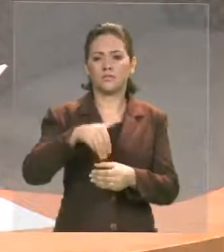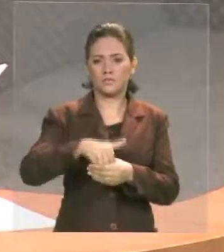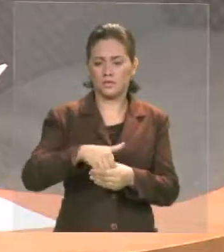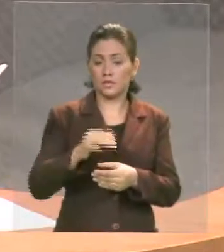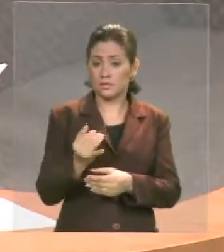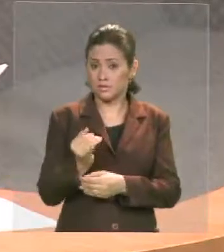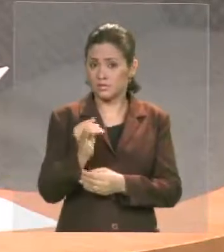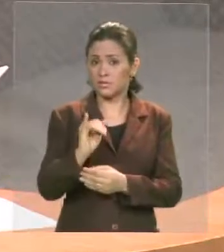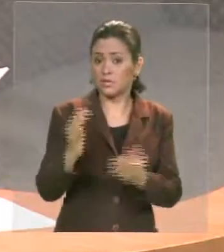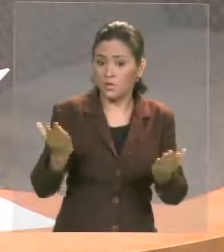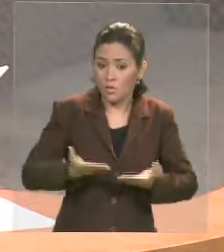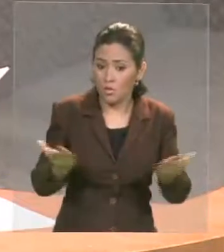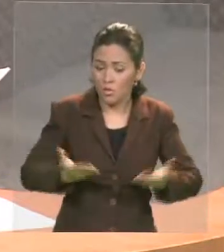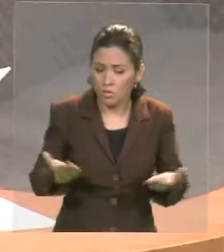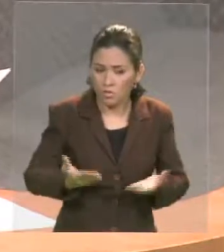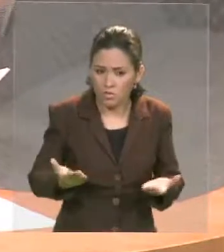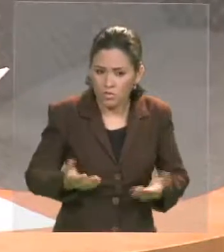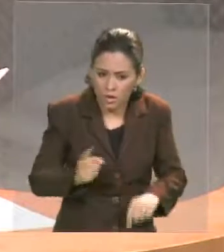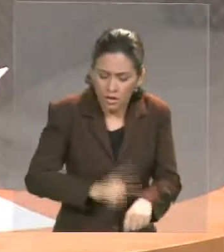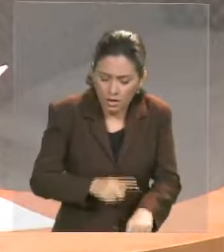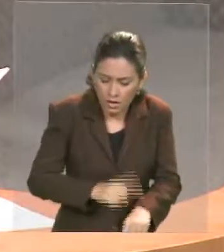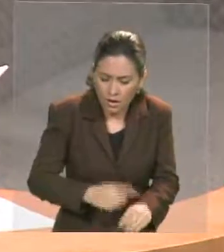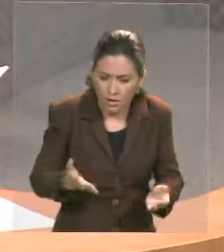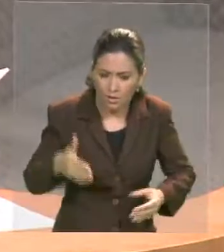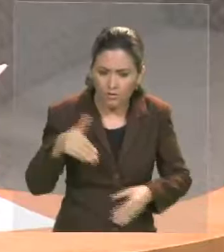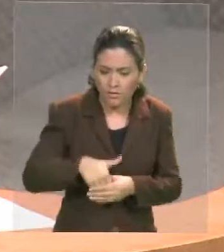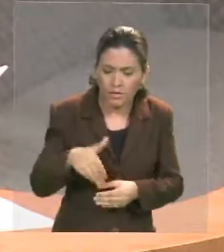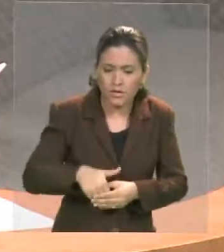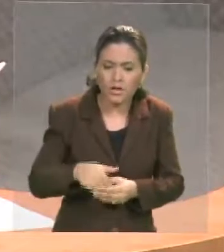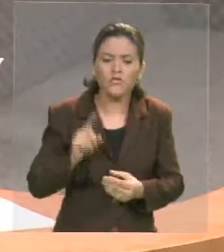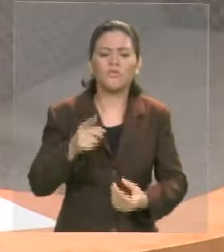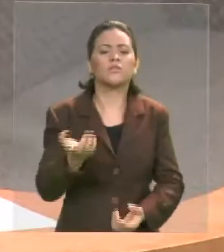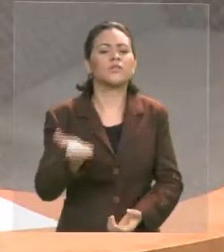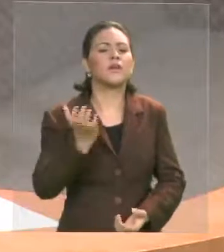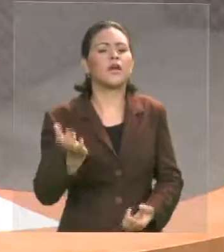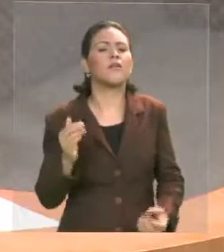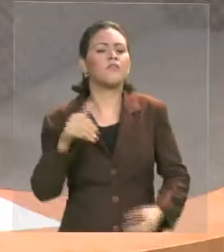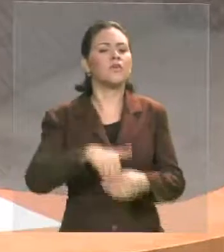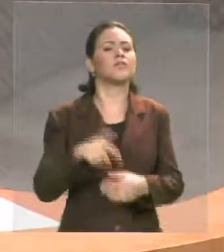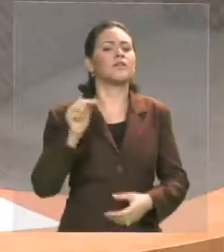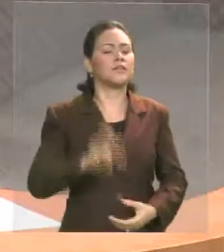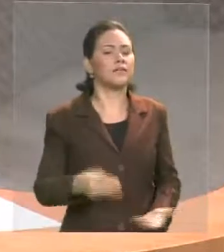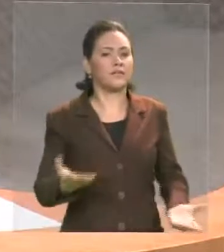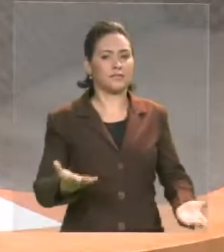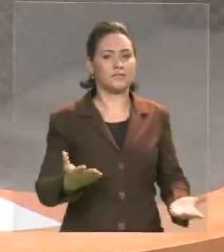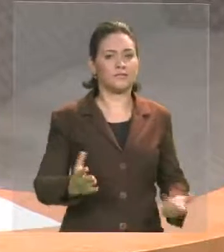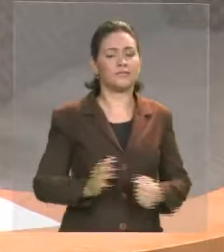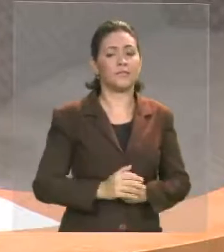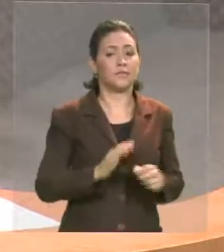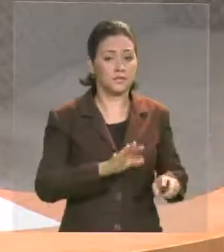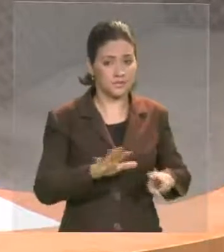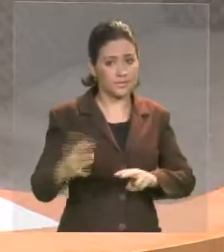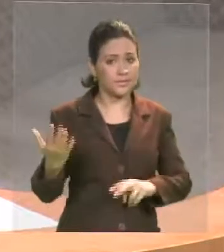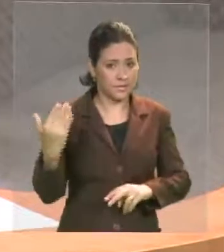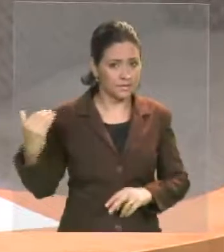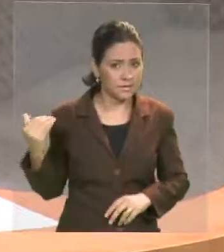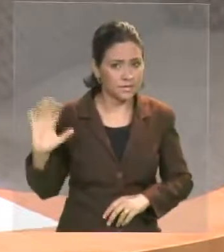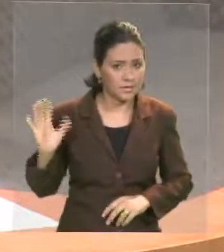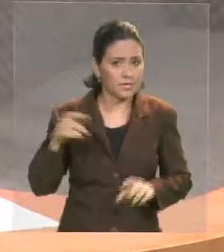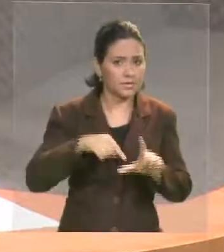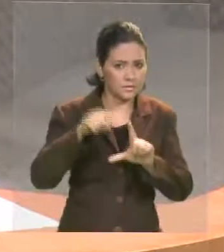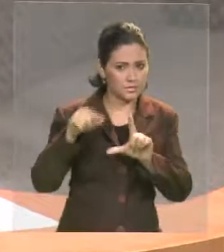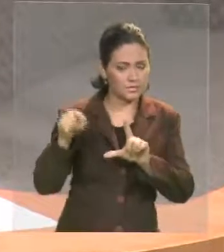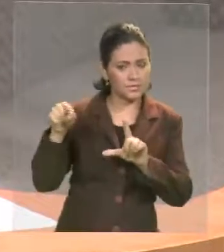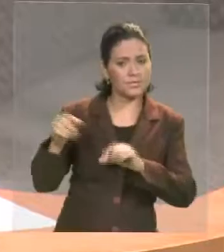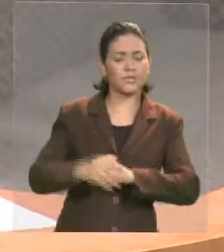fosse hoje, ou seja, no dia que a pesquisa foi realizada, semana passada,